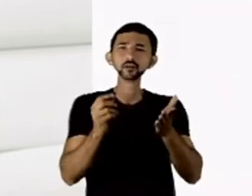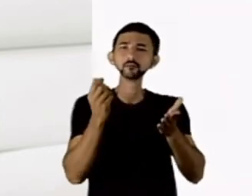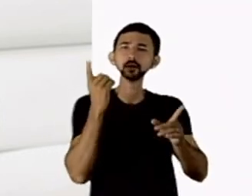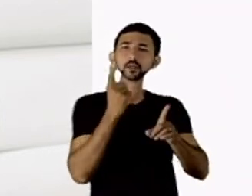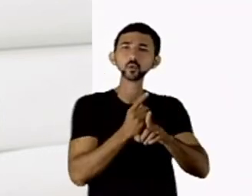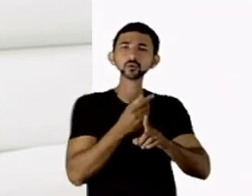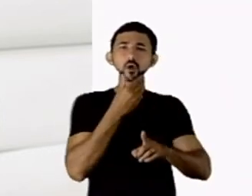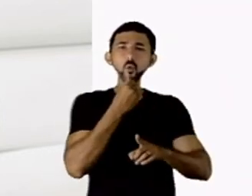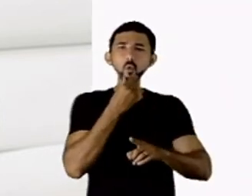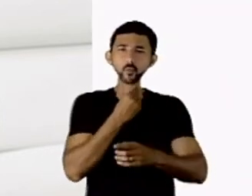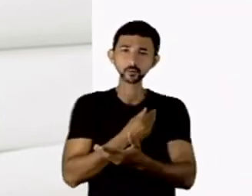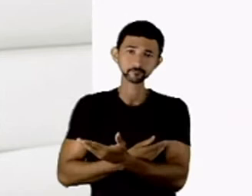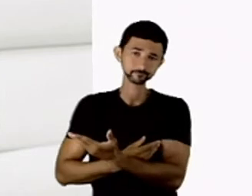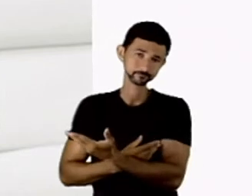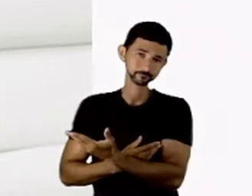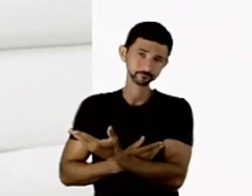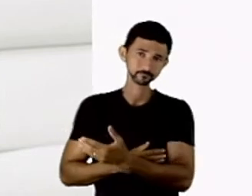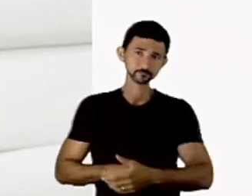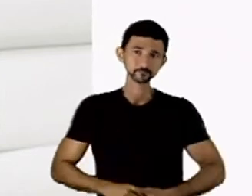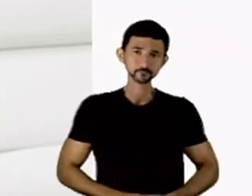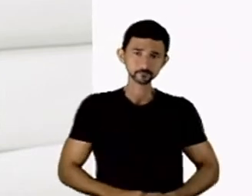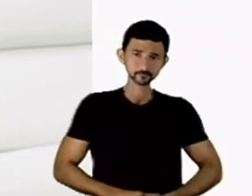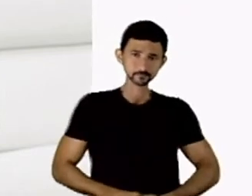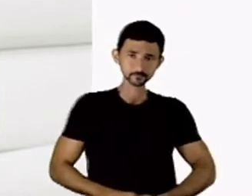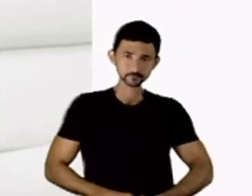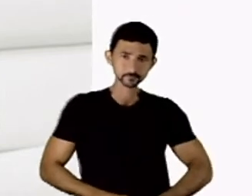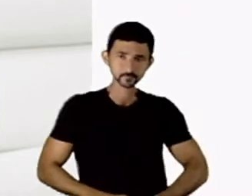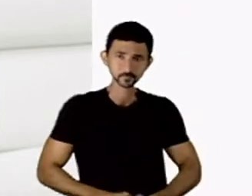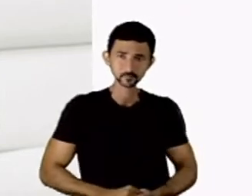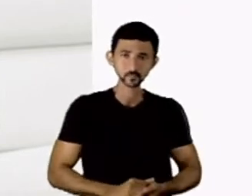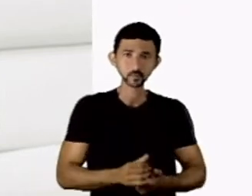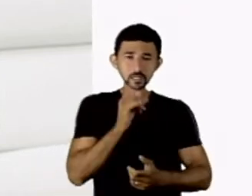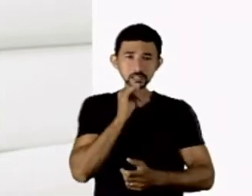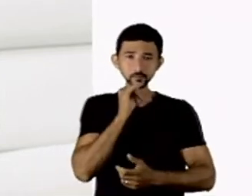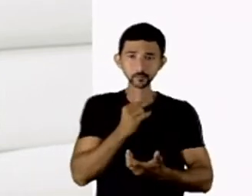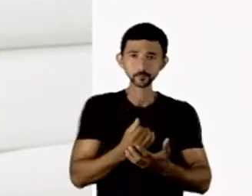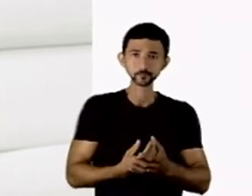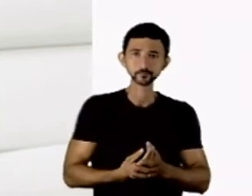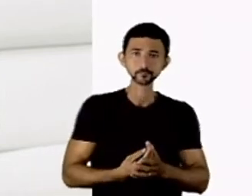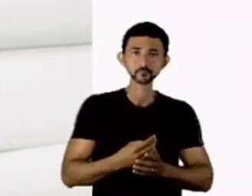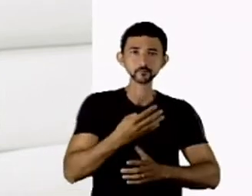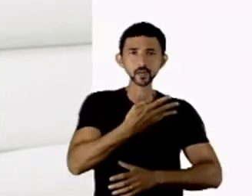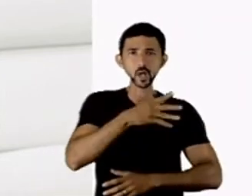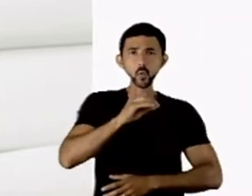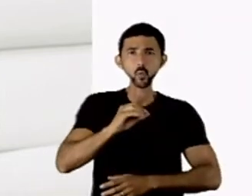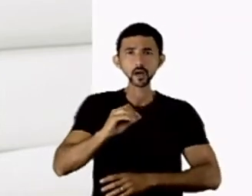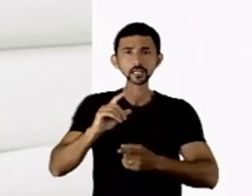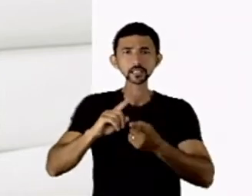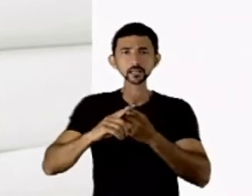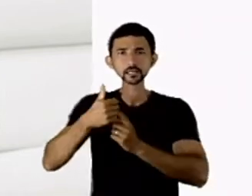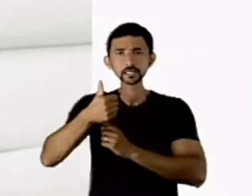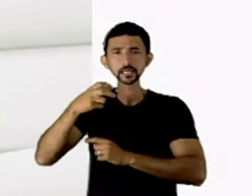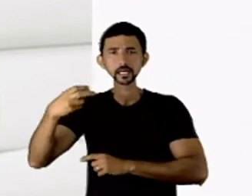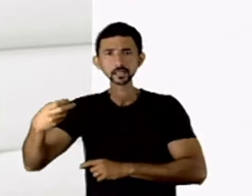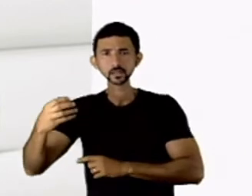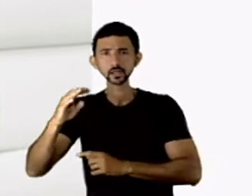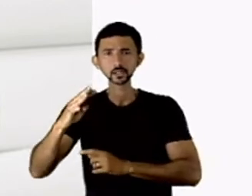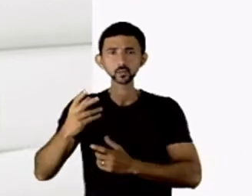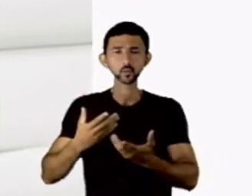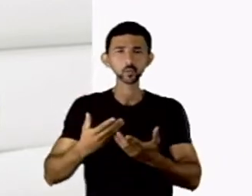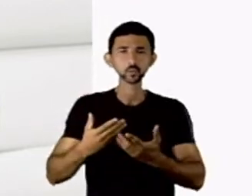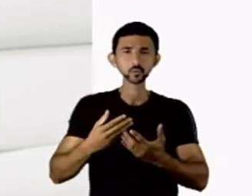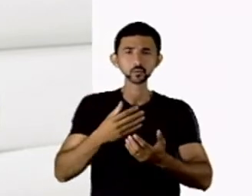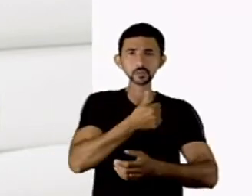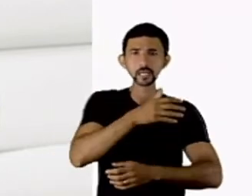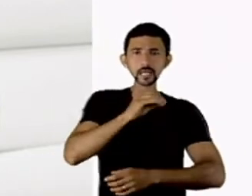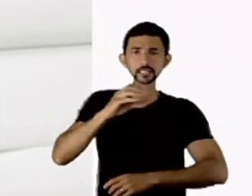por Cleison? Então, aqui tem 3 alternativas. 40 e 14, 100 e